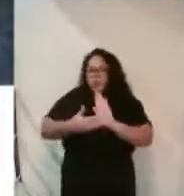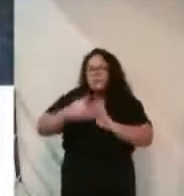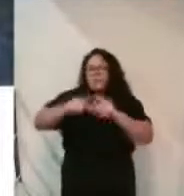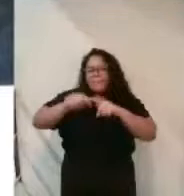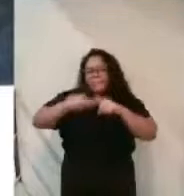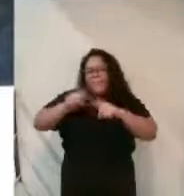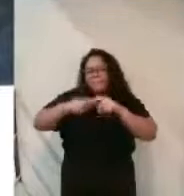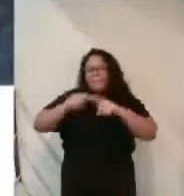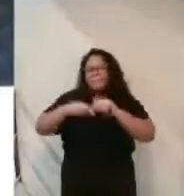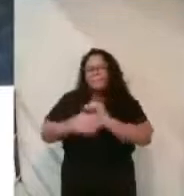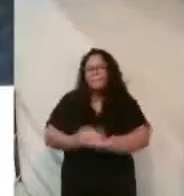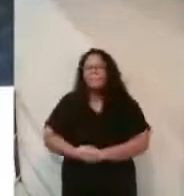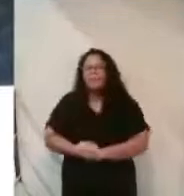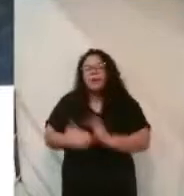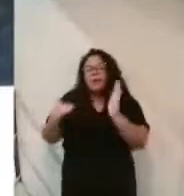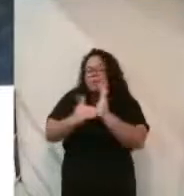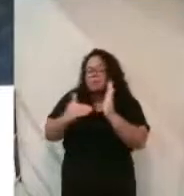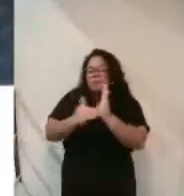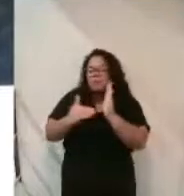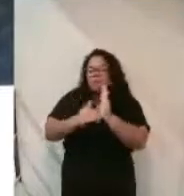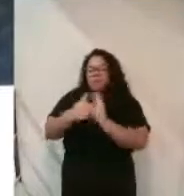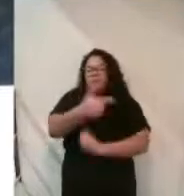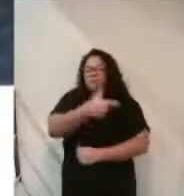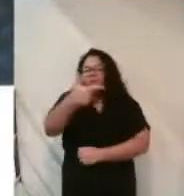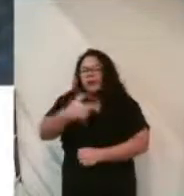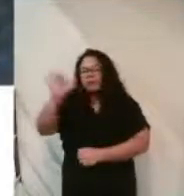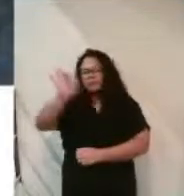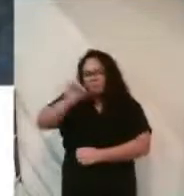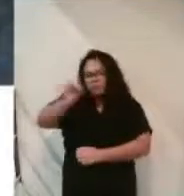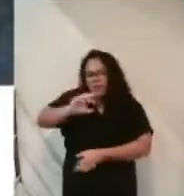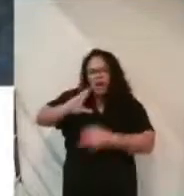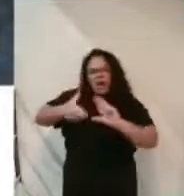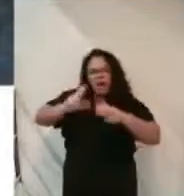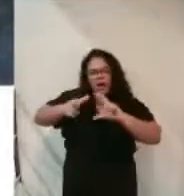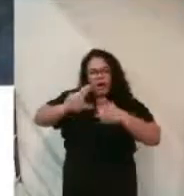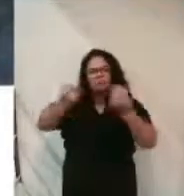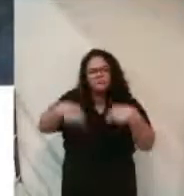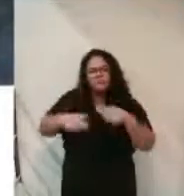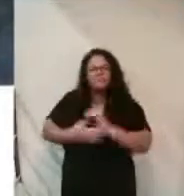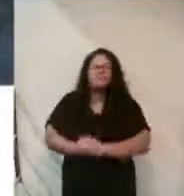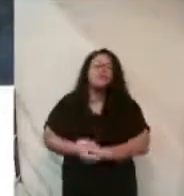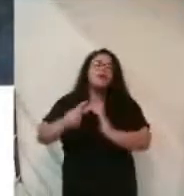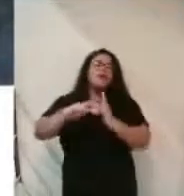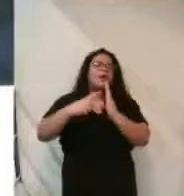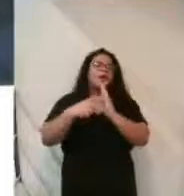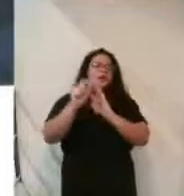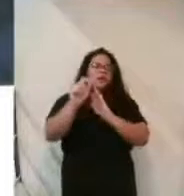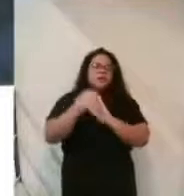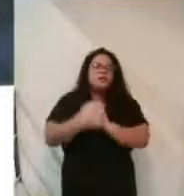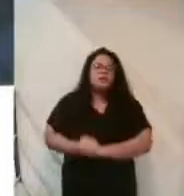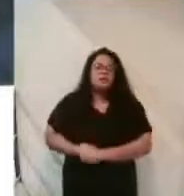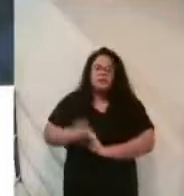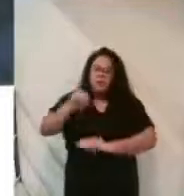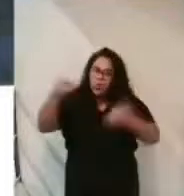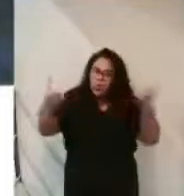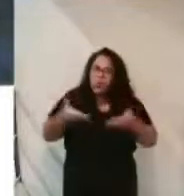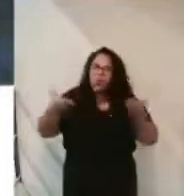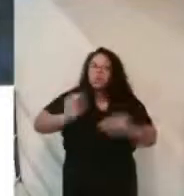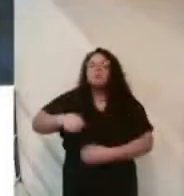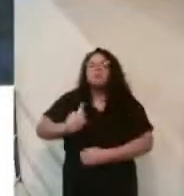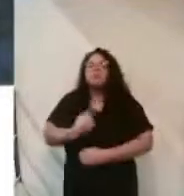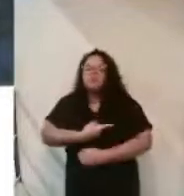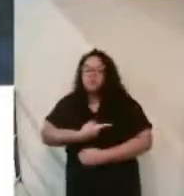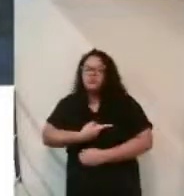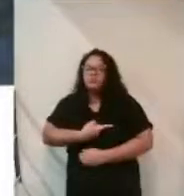é colocado dentro do Estado de Pernambuco. Isso significa que se nós hoje reciclamos 120